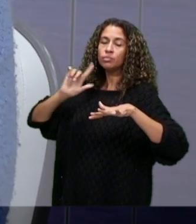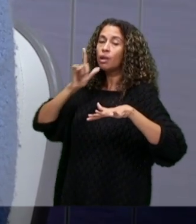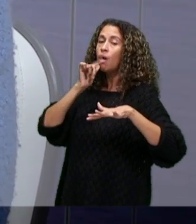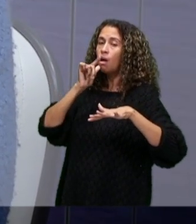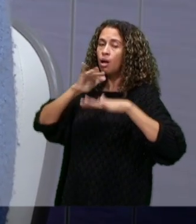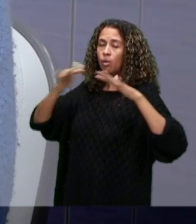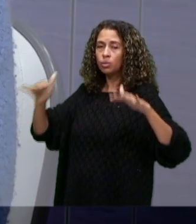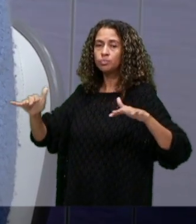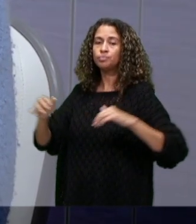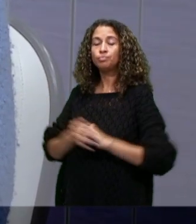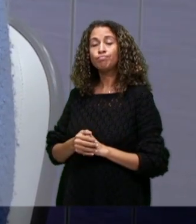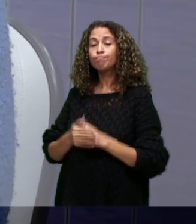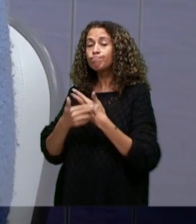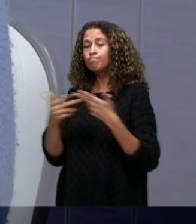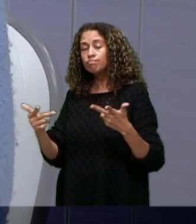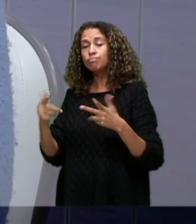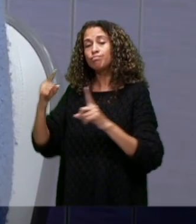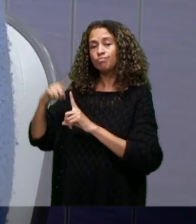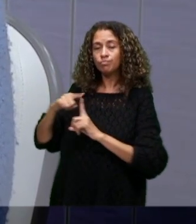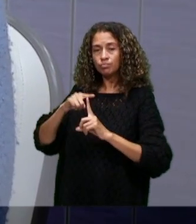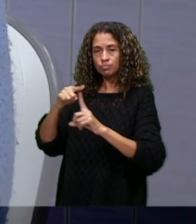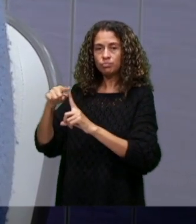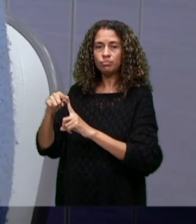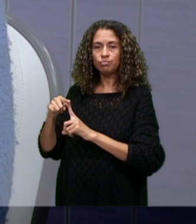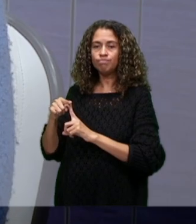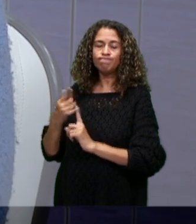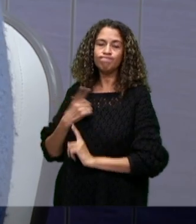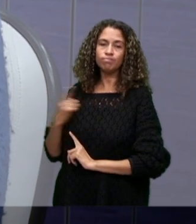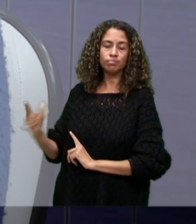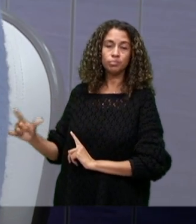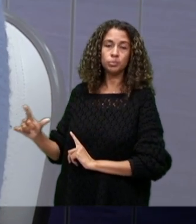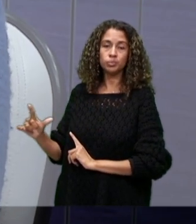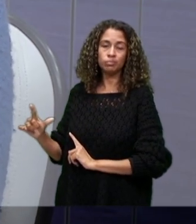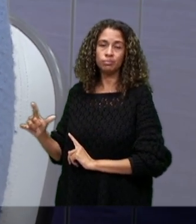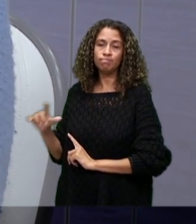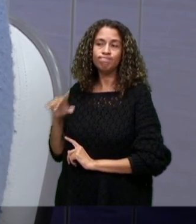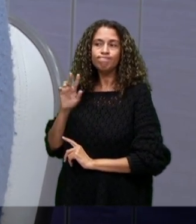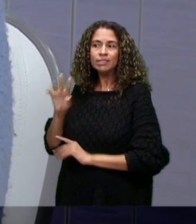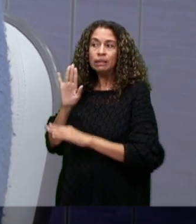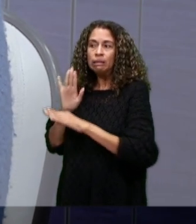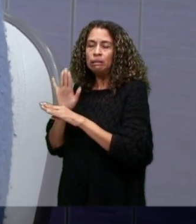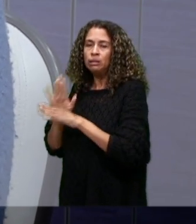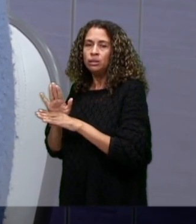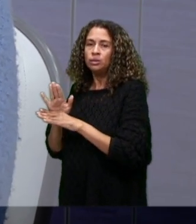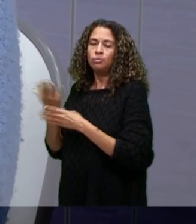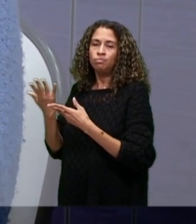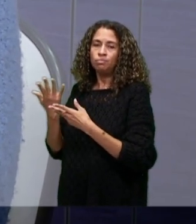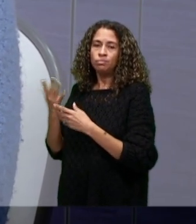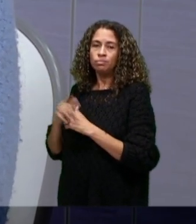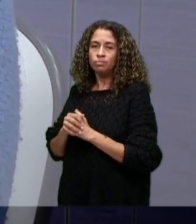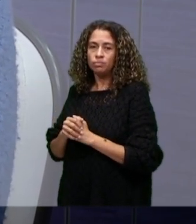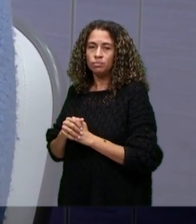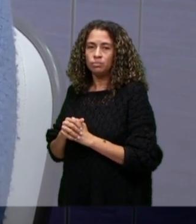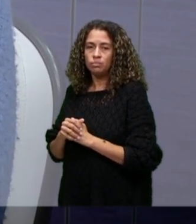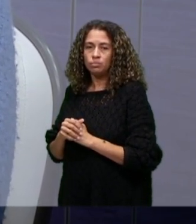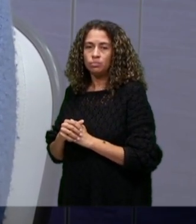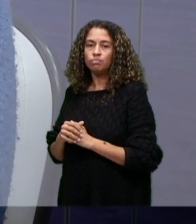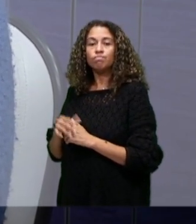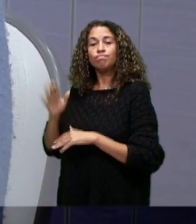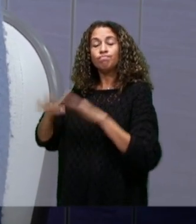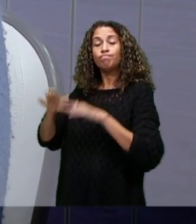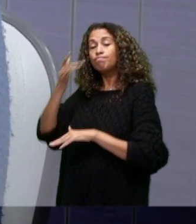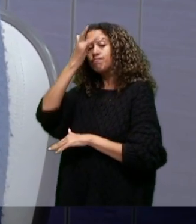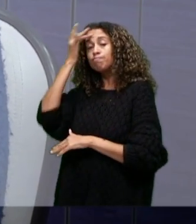muitas espécies elas não têm esse apelo, assim, né? Muitas vezes, grande parte da população vê parte